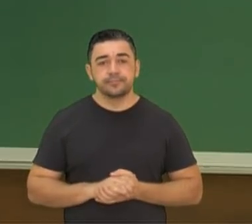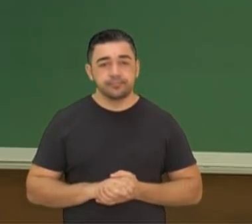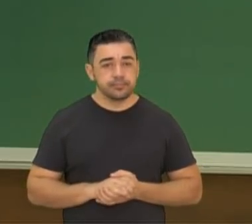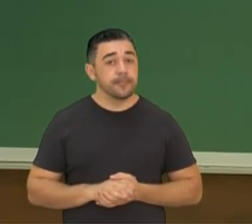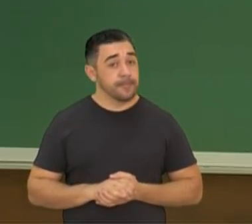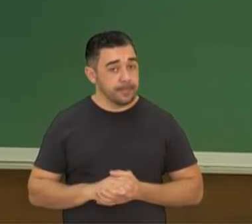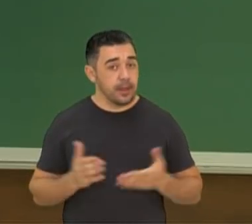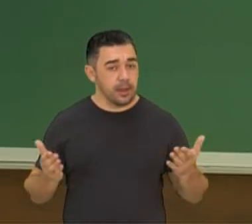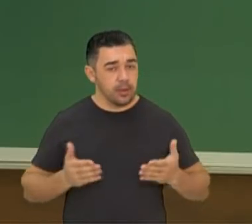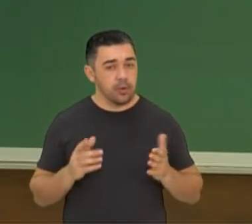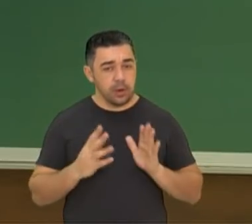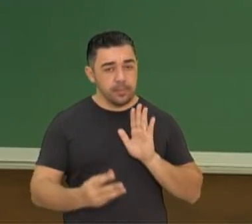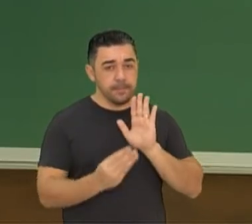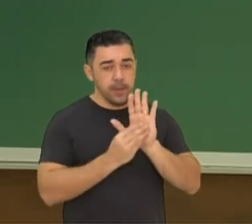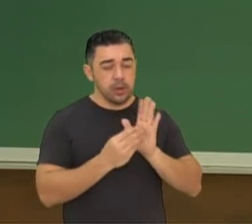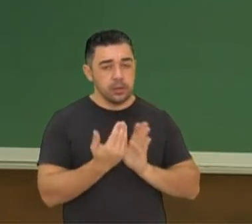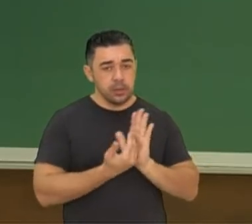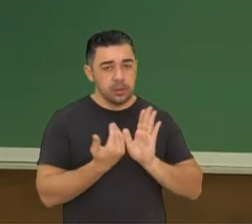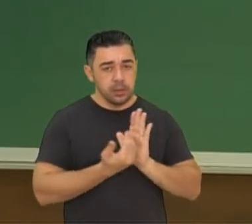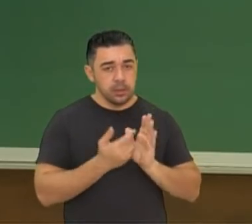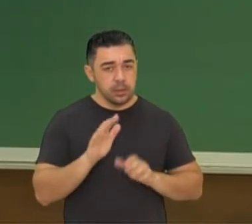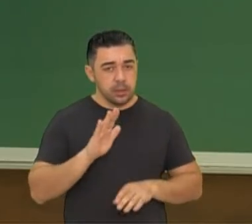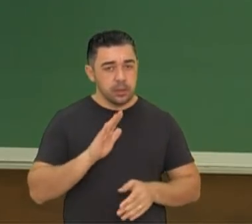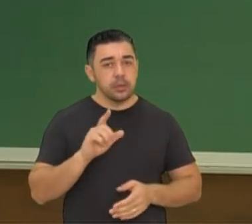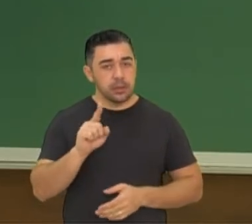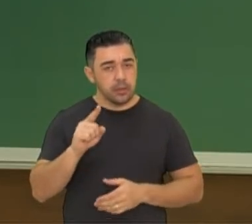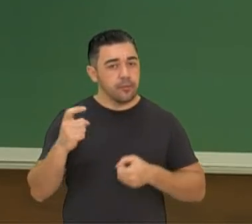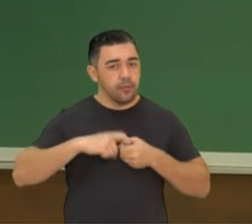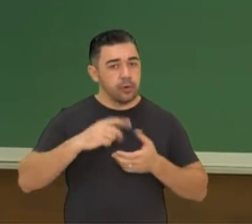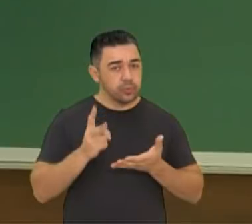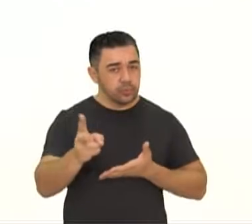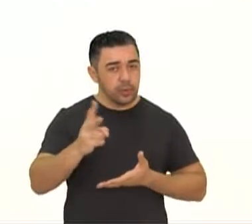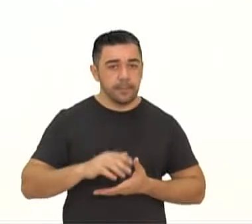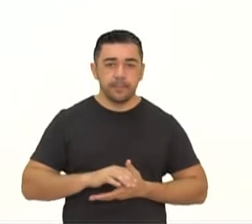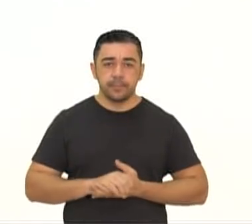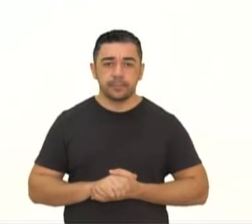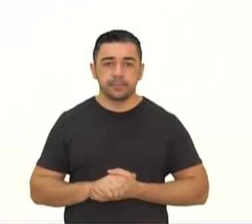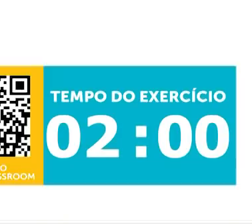Então agora, anote essa informação no seu caderno e eu já volto com a continuidade da matéria.